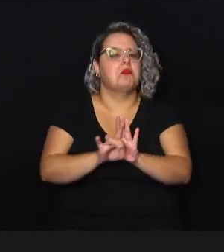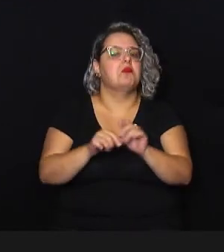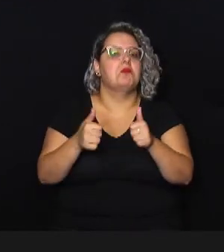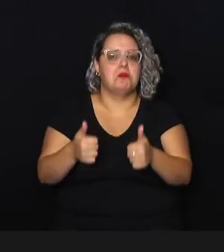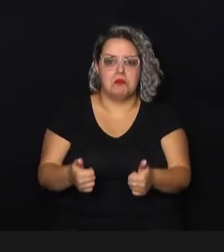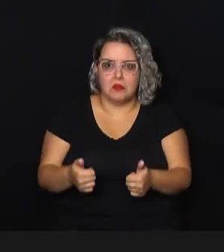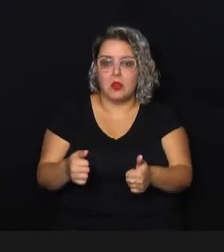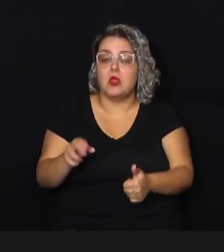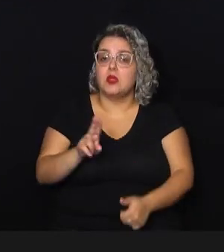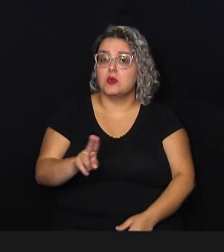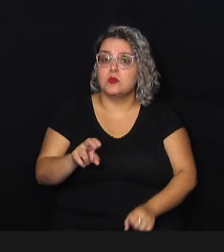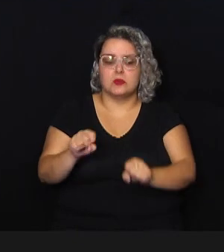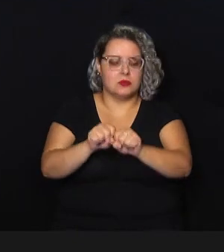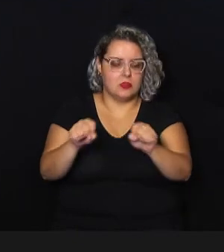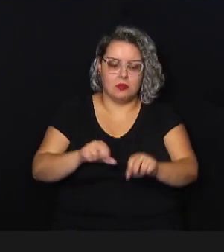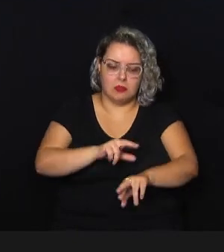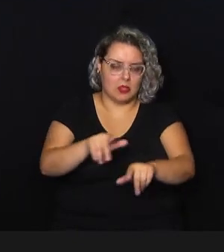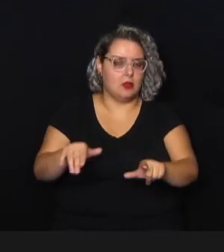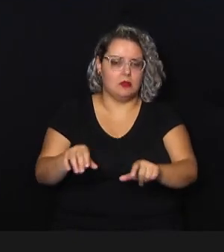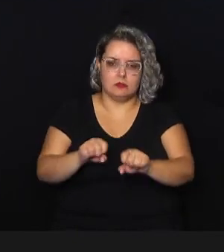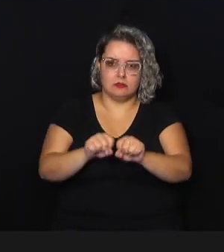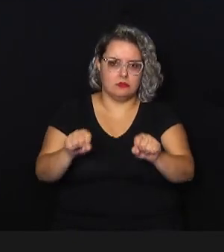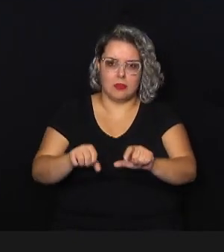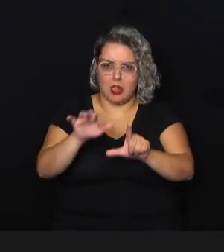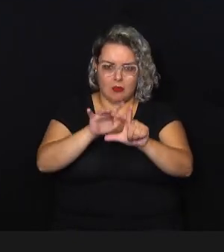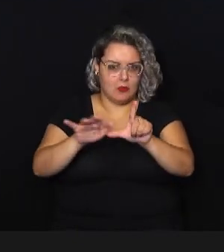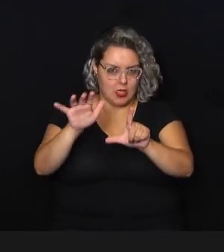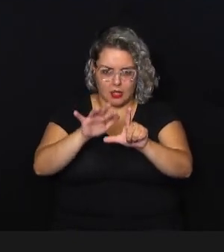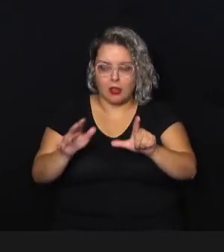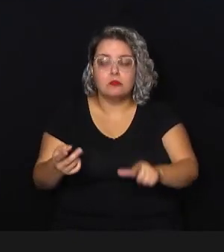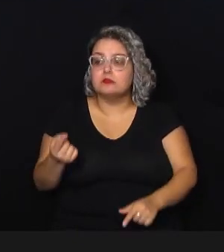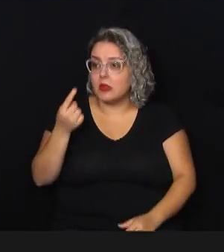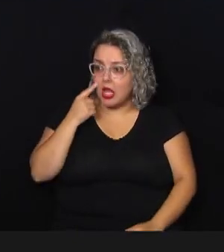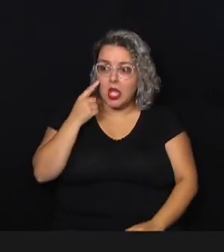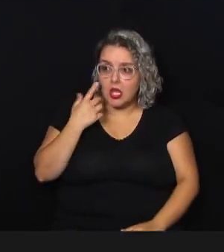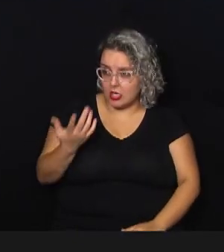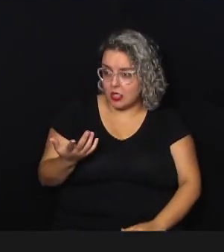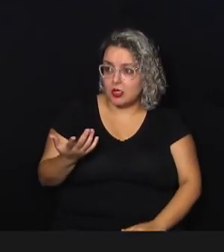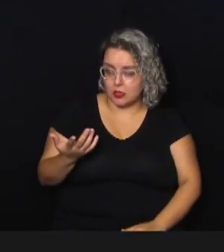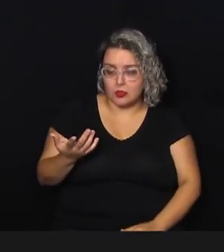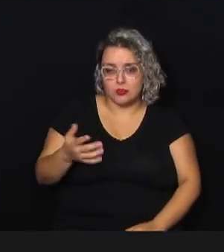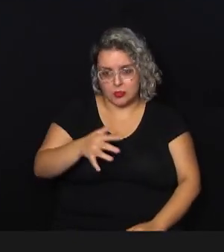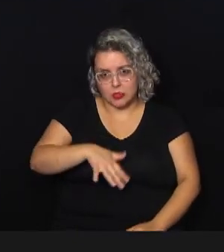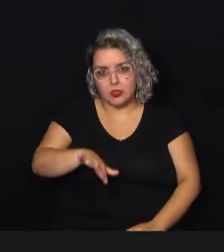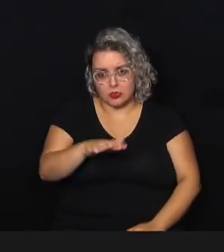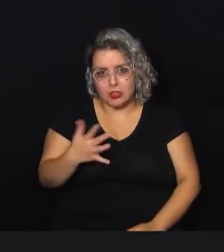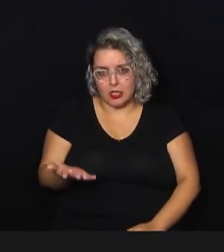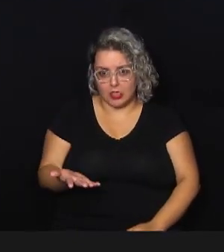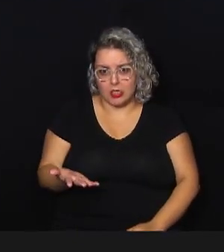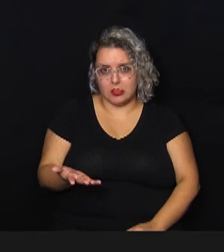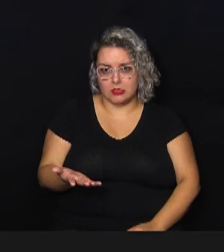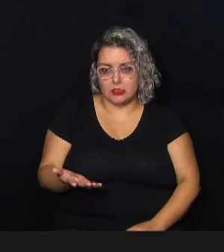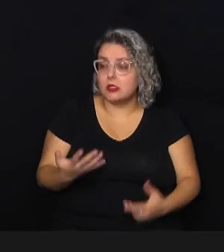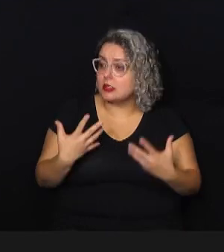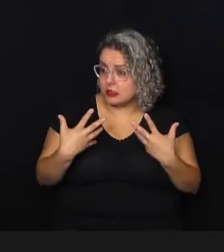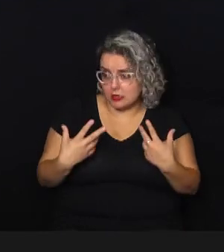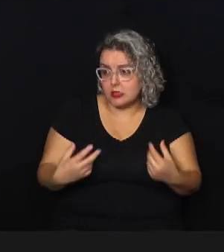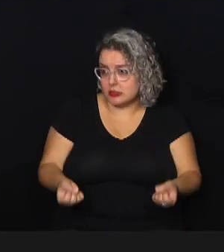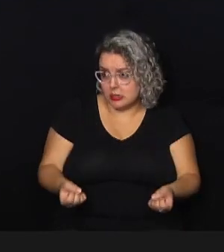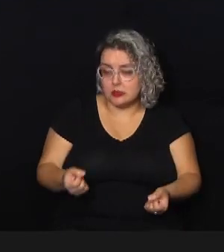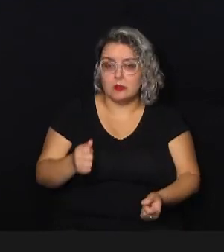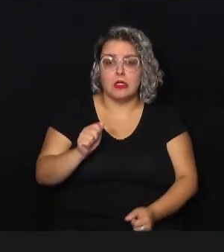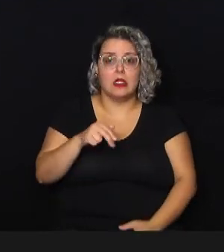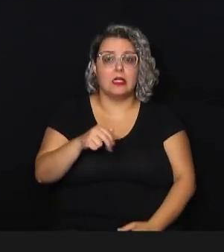vários sistemas de streaming, né, que nós vemos disponíveis no mercado e que são homologados pela Anatel. O